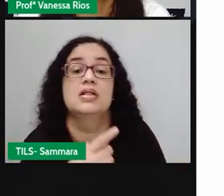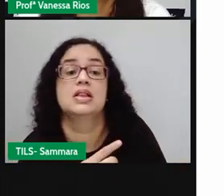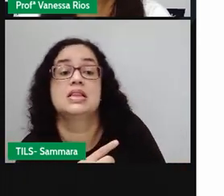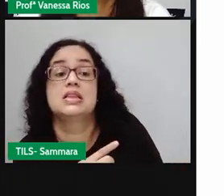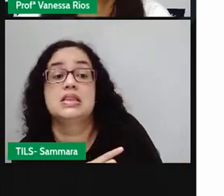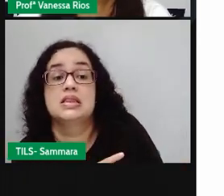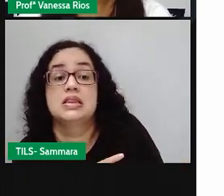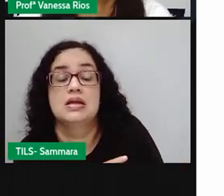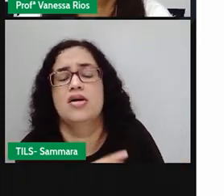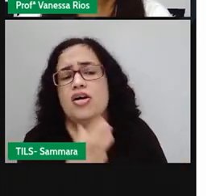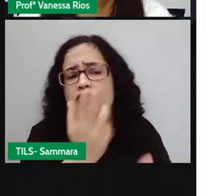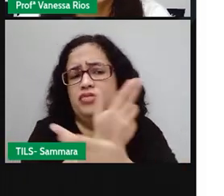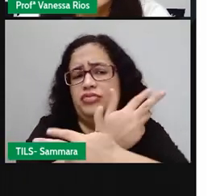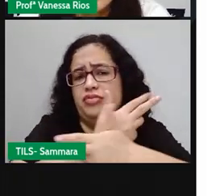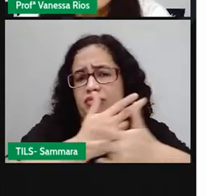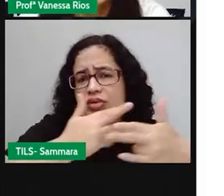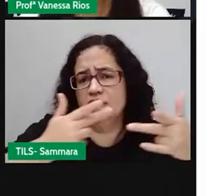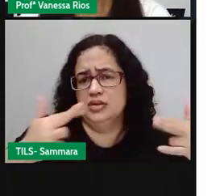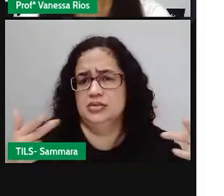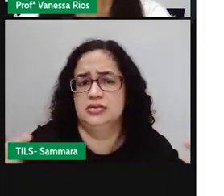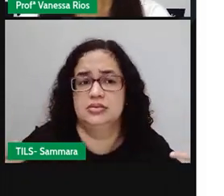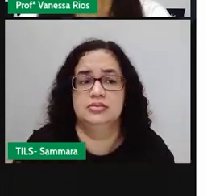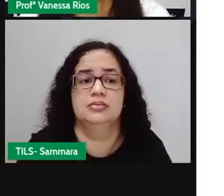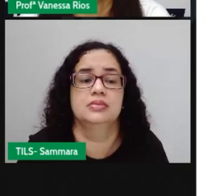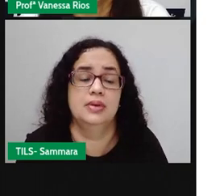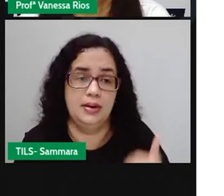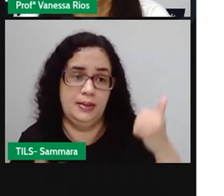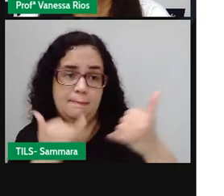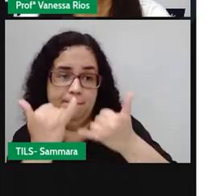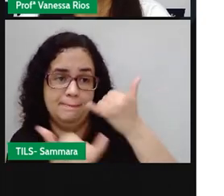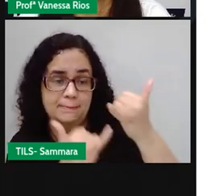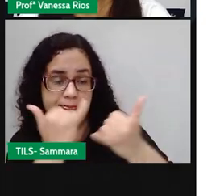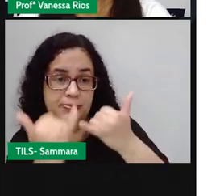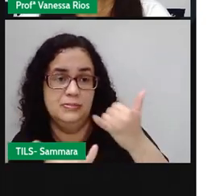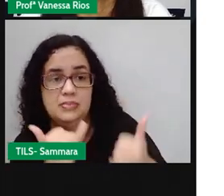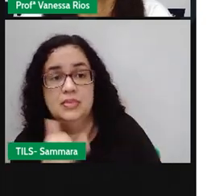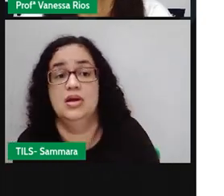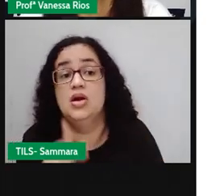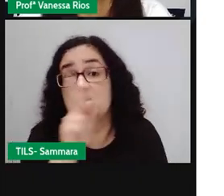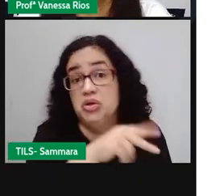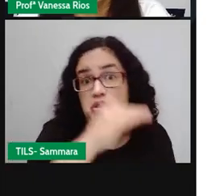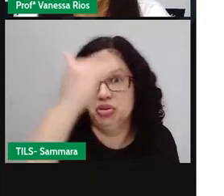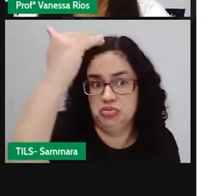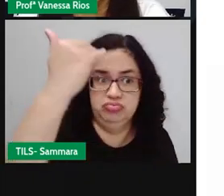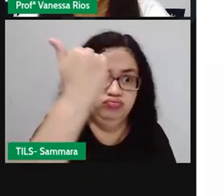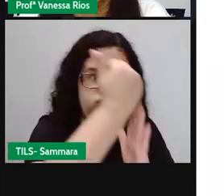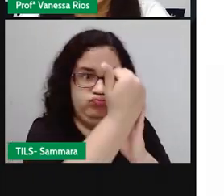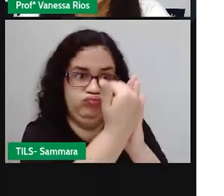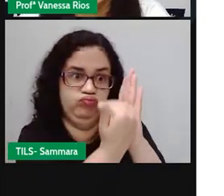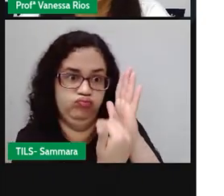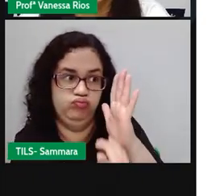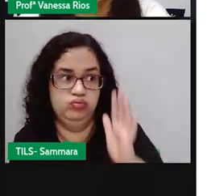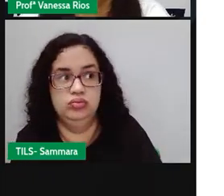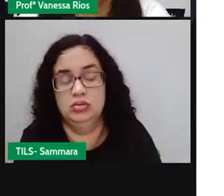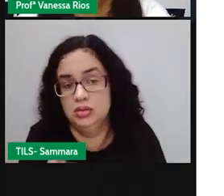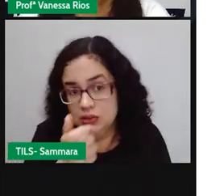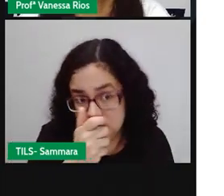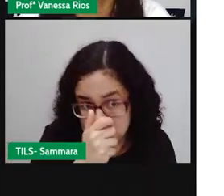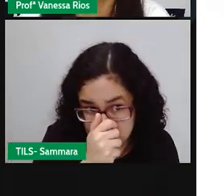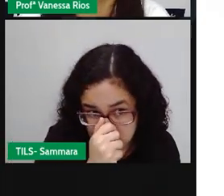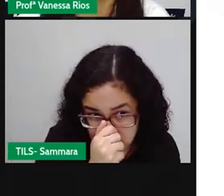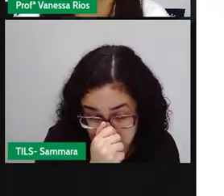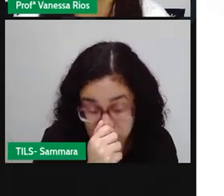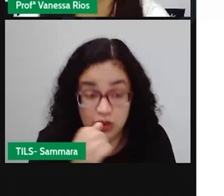aparece, ó, numa infinita lista de brinquedos, né? Se a Pro fosse colocar aqui a tela, ó, nem iria caber